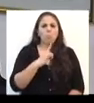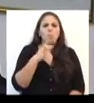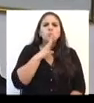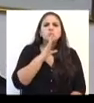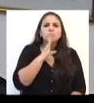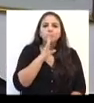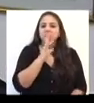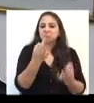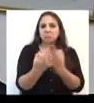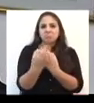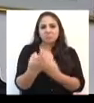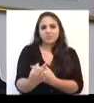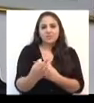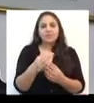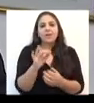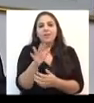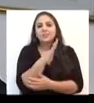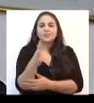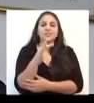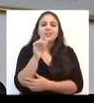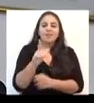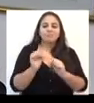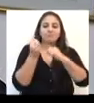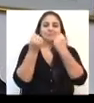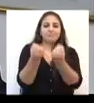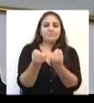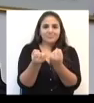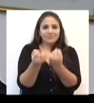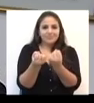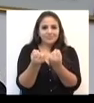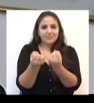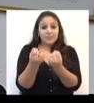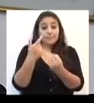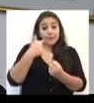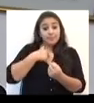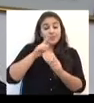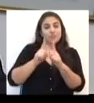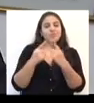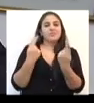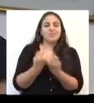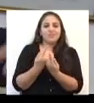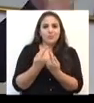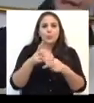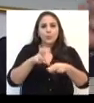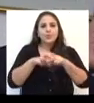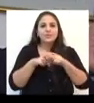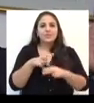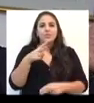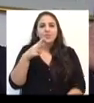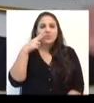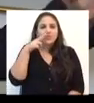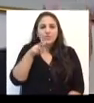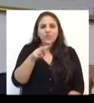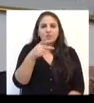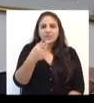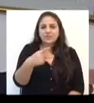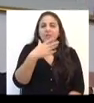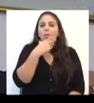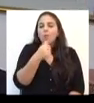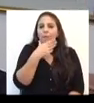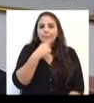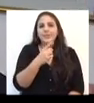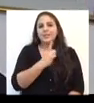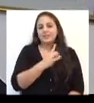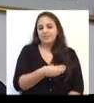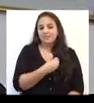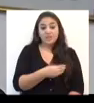prestigiado. É muito fortificador isso para a minha gestão, porque eu vejo que esses homens que lá estavam jamais